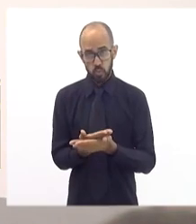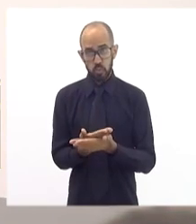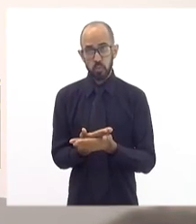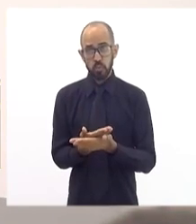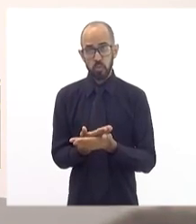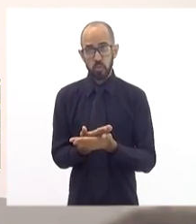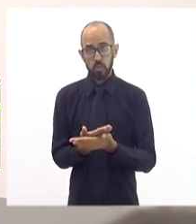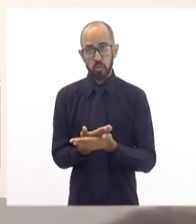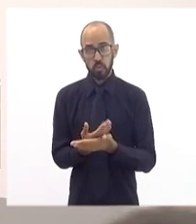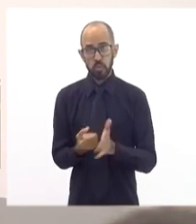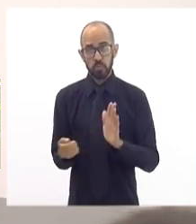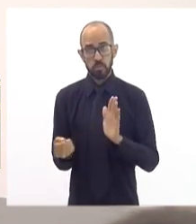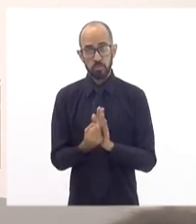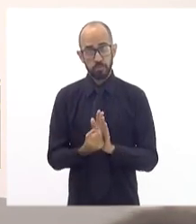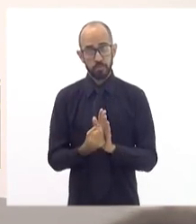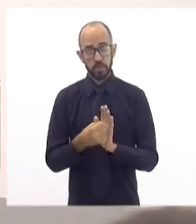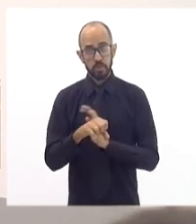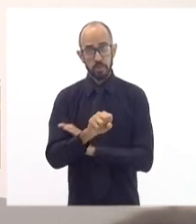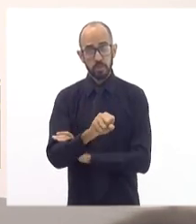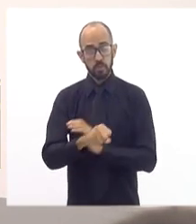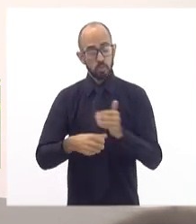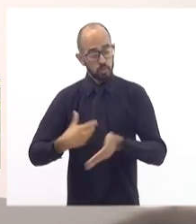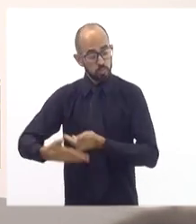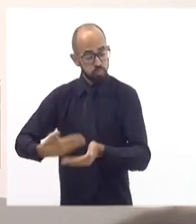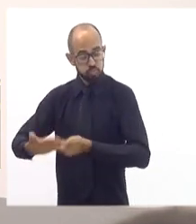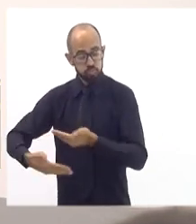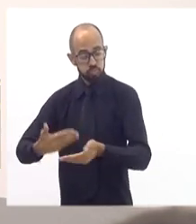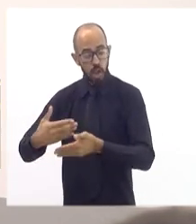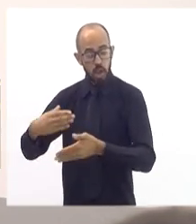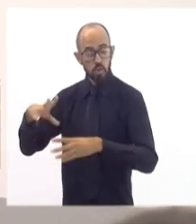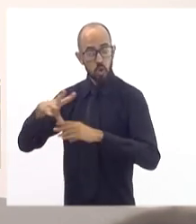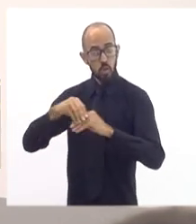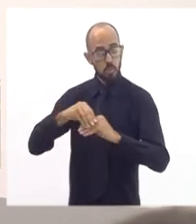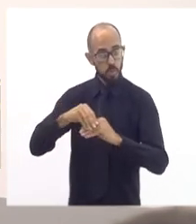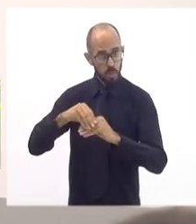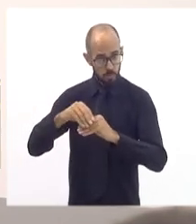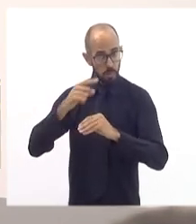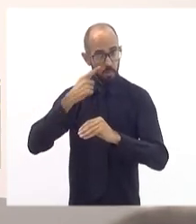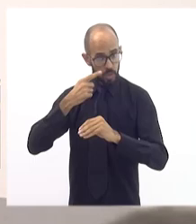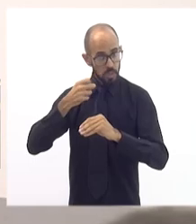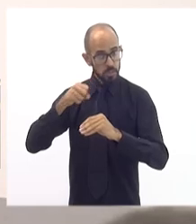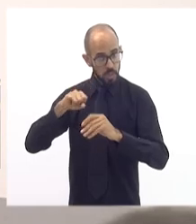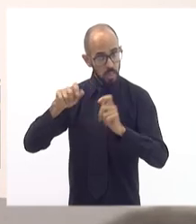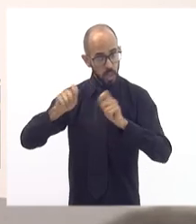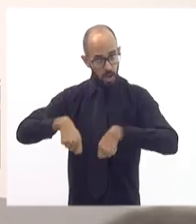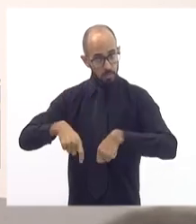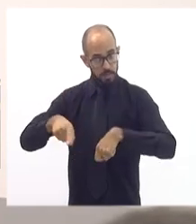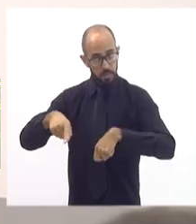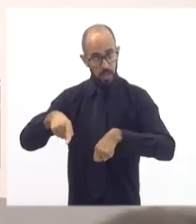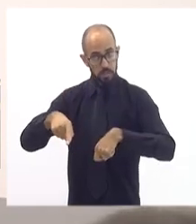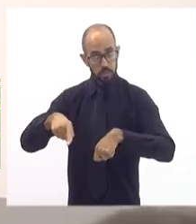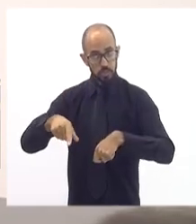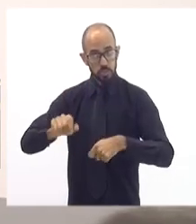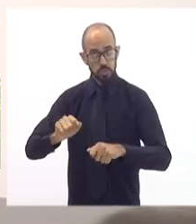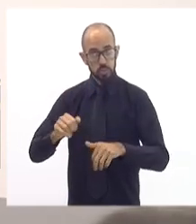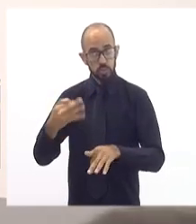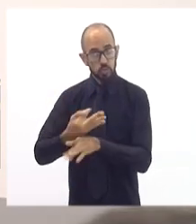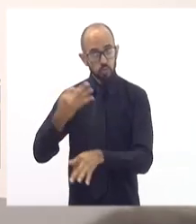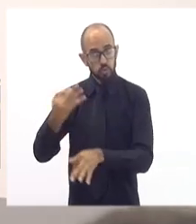impactos sinérgicos e cumulativos para poder ver se existe a capacidade do meio ainda de